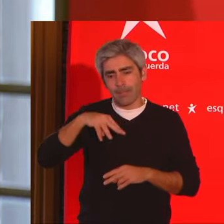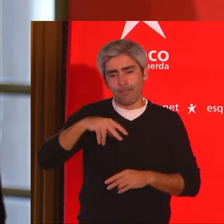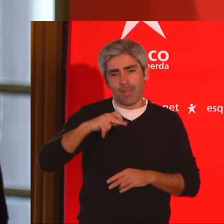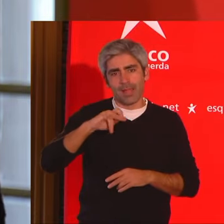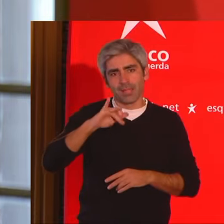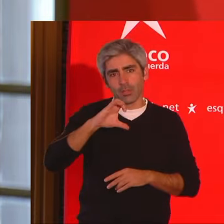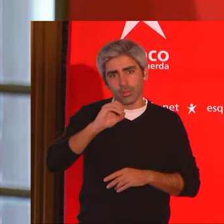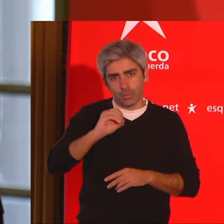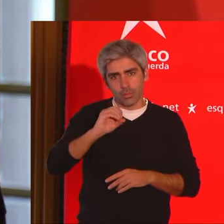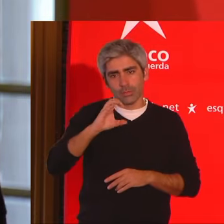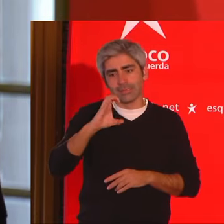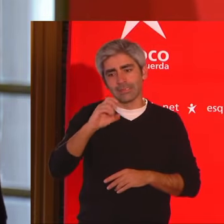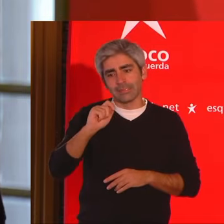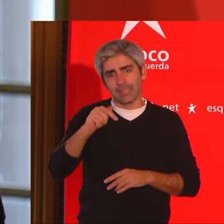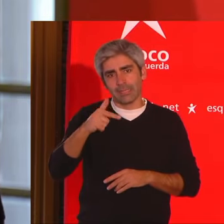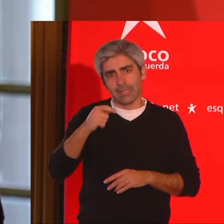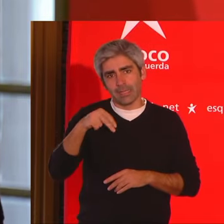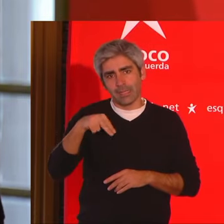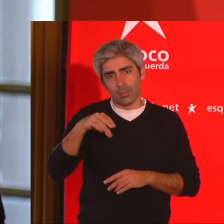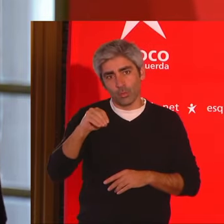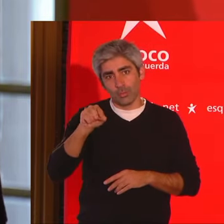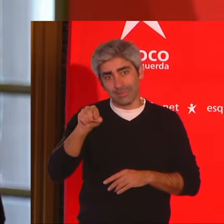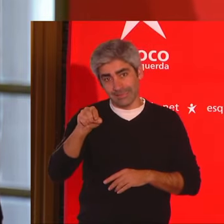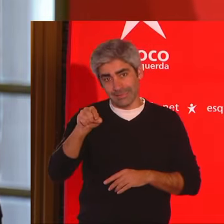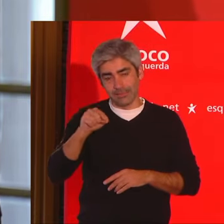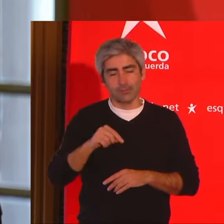Centeno, que foi,